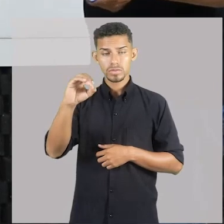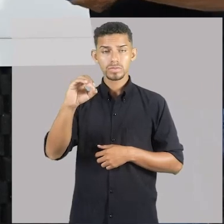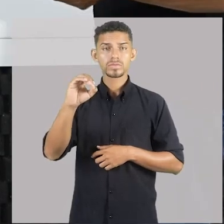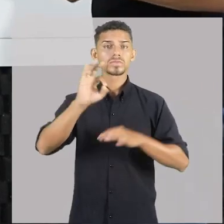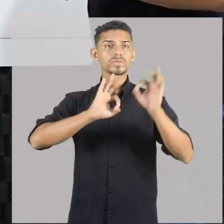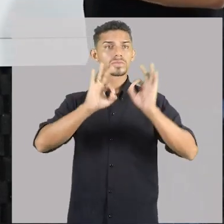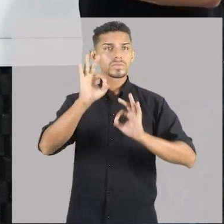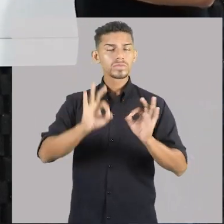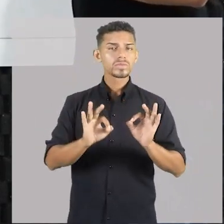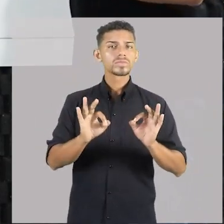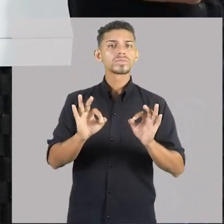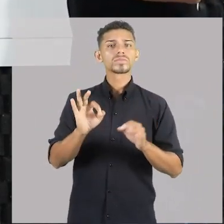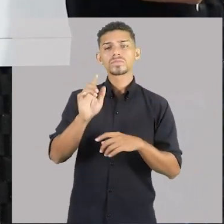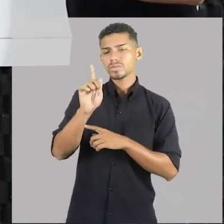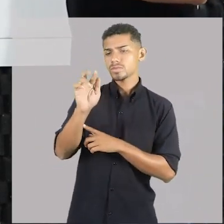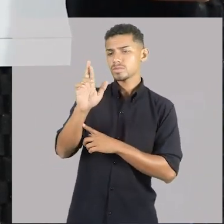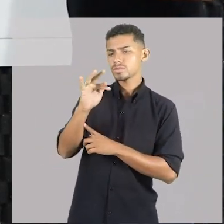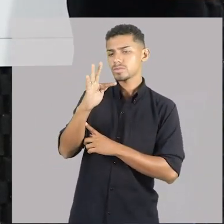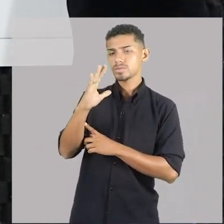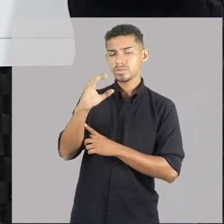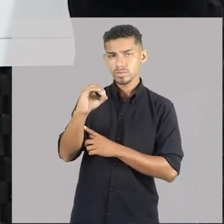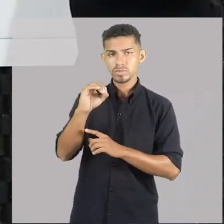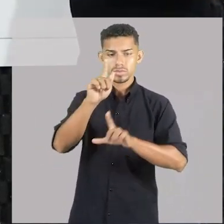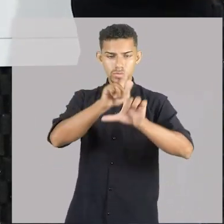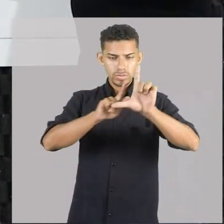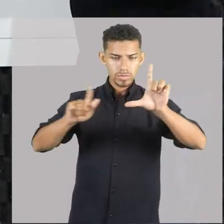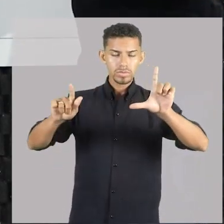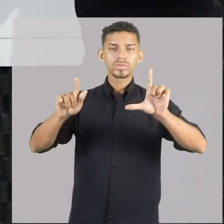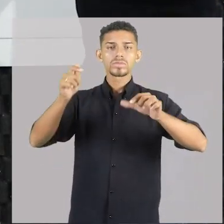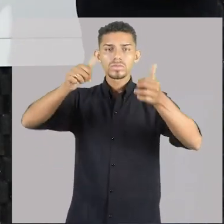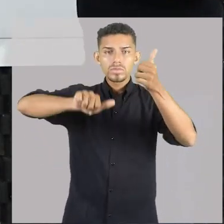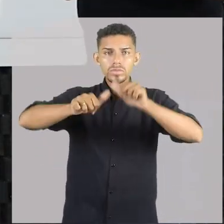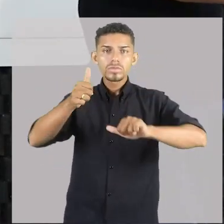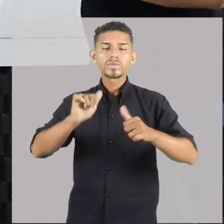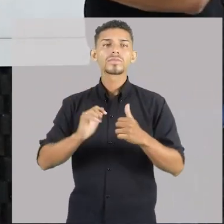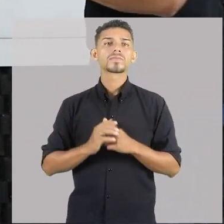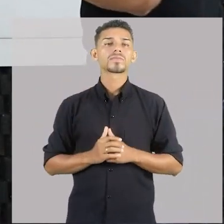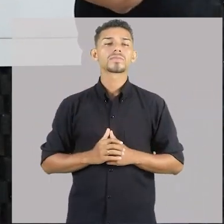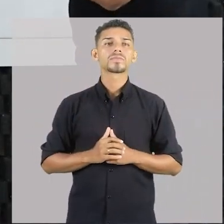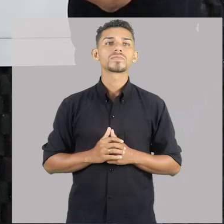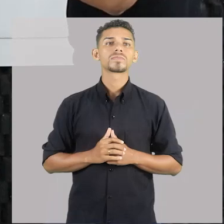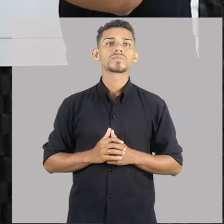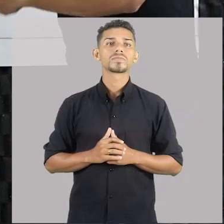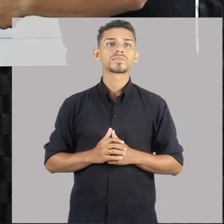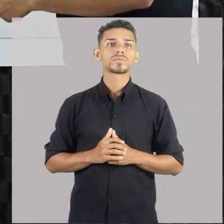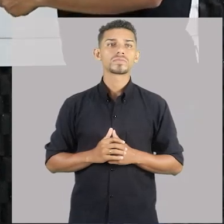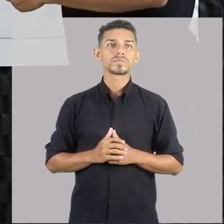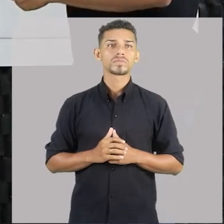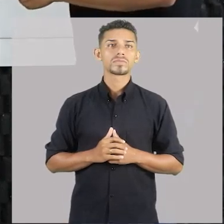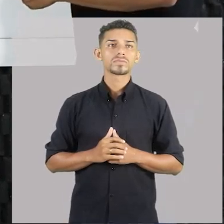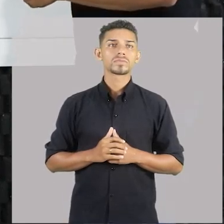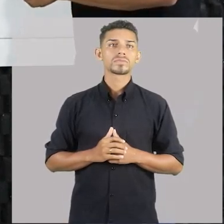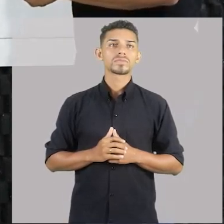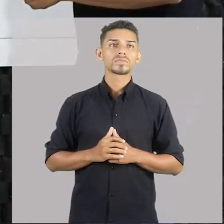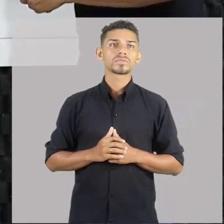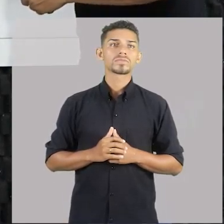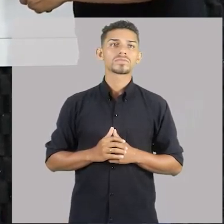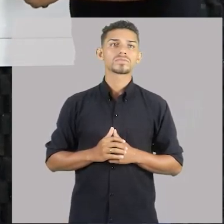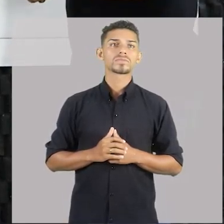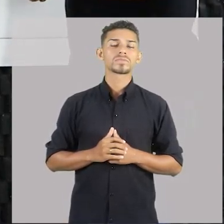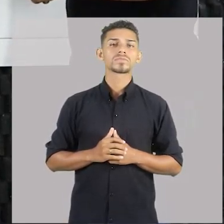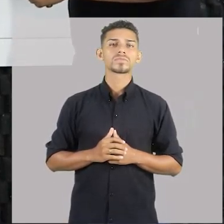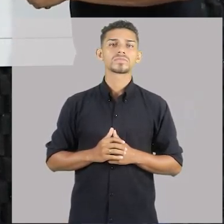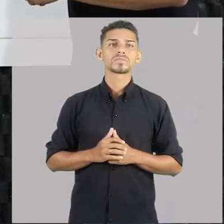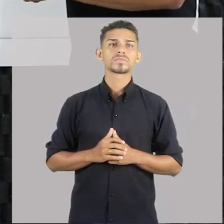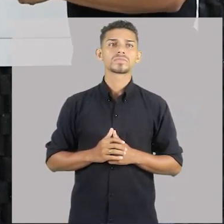tá? Mas quando a corrente é variável, a gente analisa pelo gráfico. Olha o que a gente vai fazer. O gráfico em si é só o